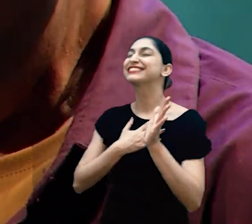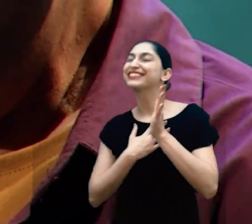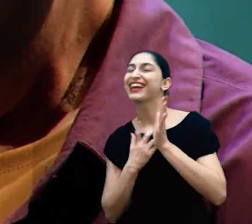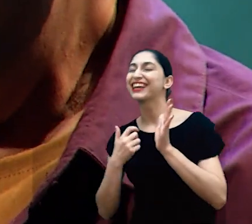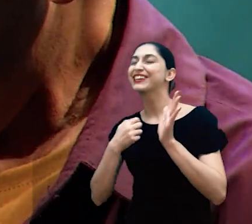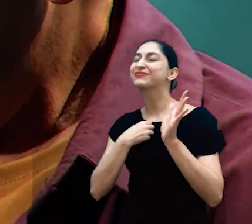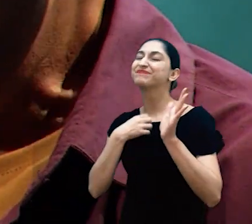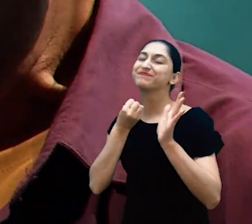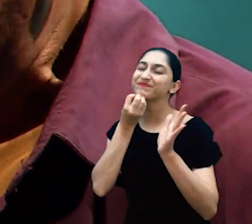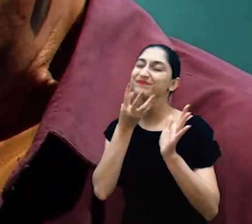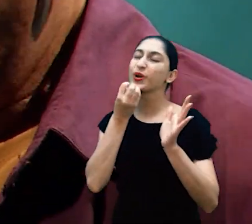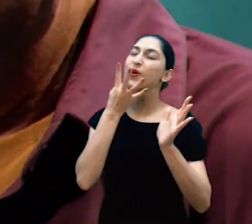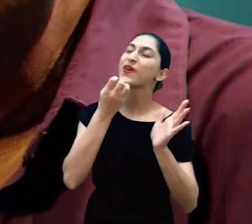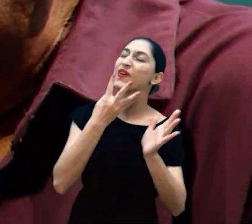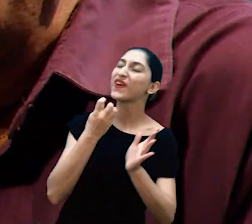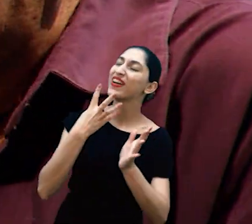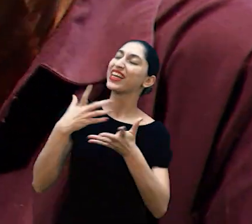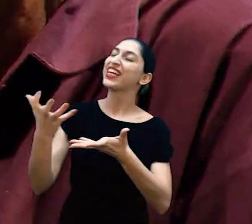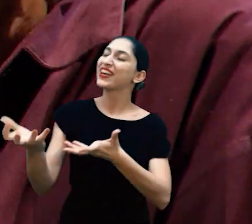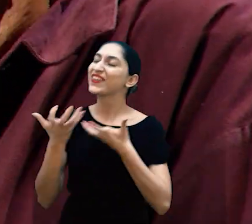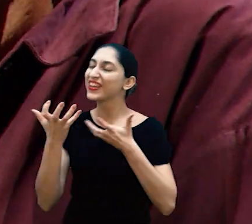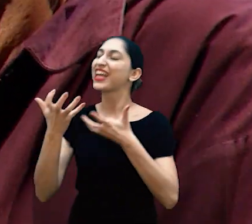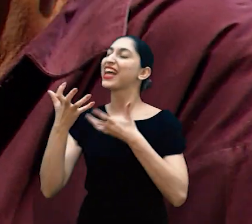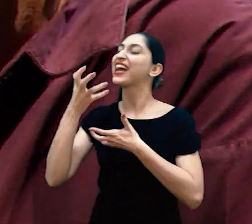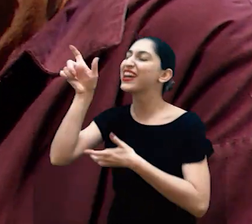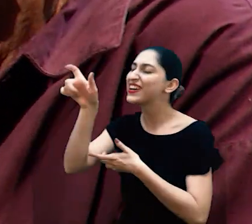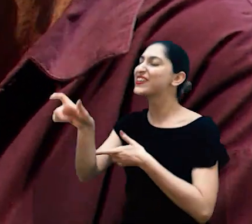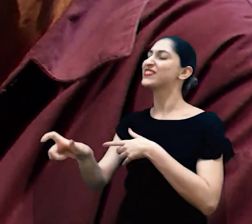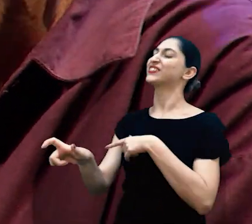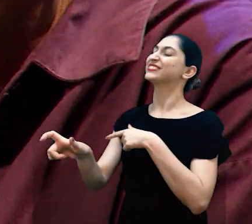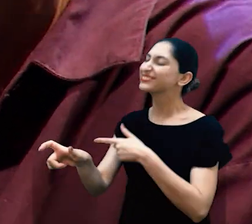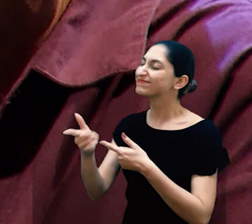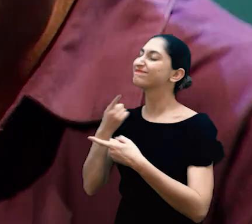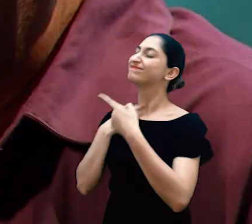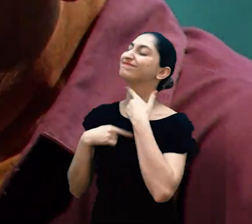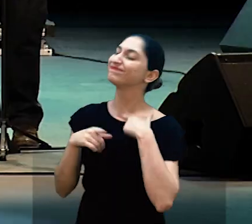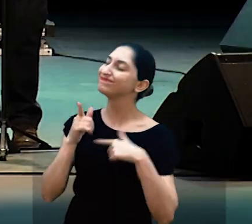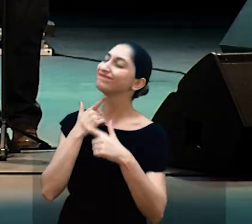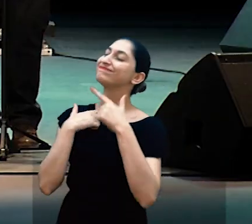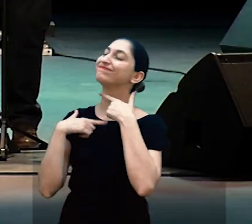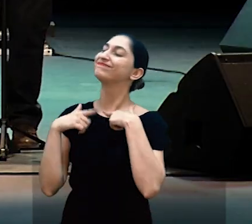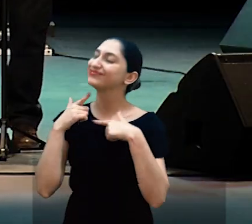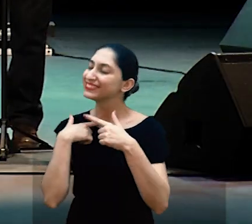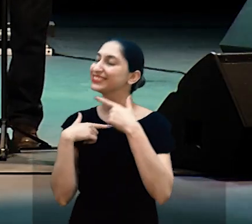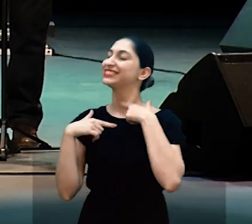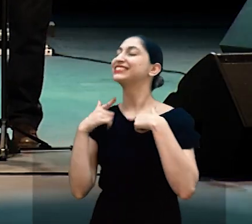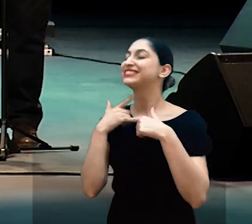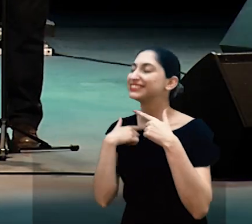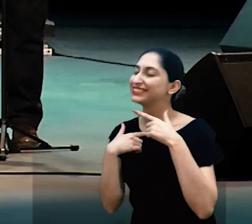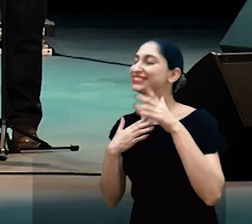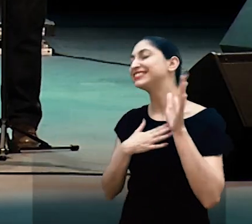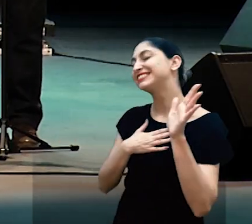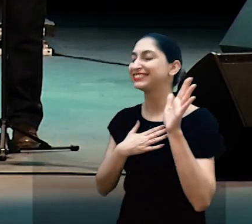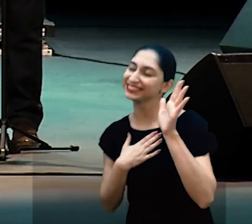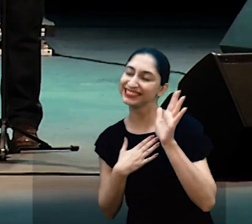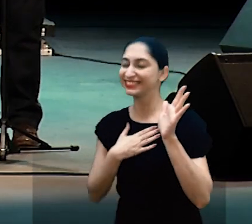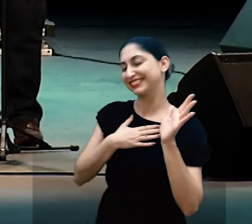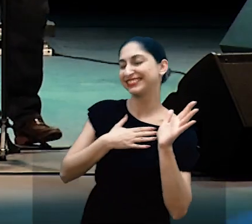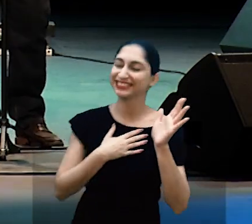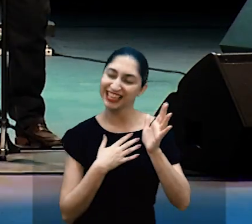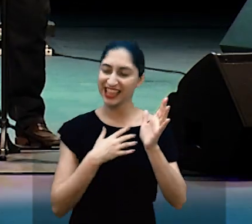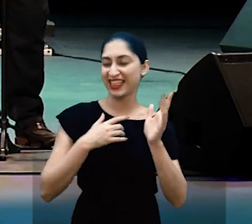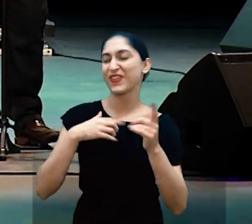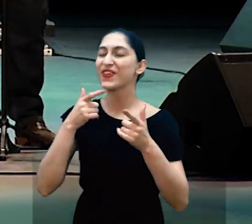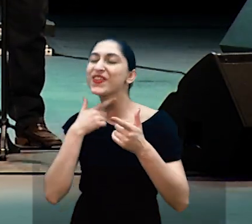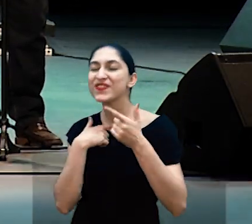vem. Eu quero essa cacimba que guarda todo desejo. Com ela o delicinho no vai e vem que me vejo.